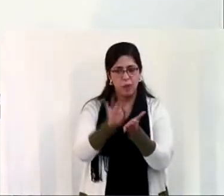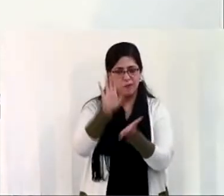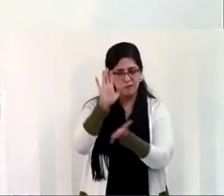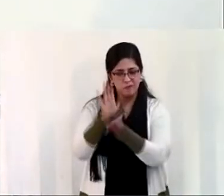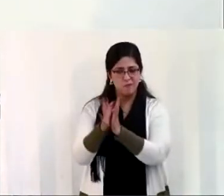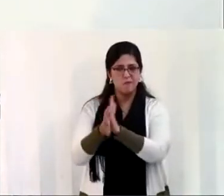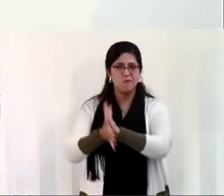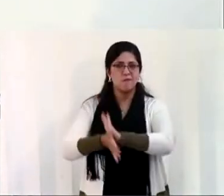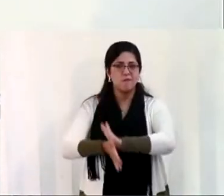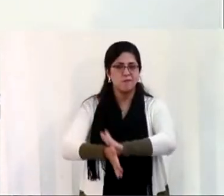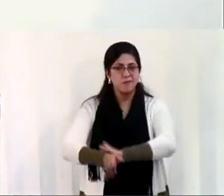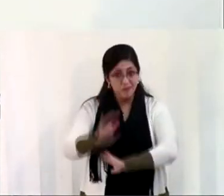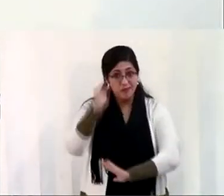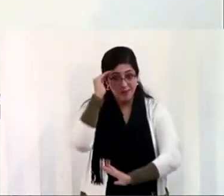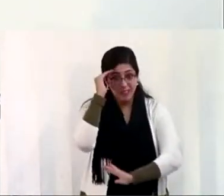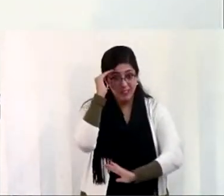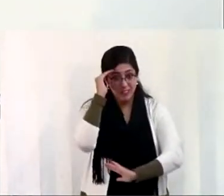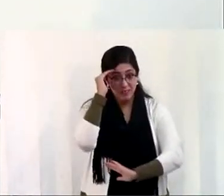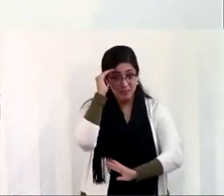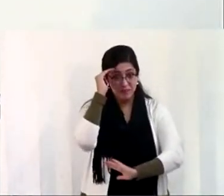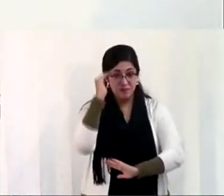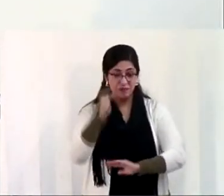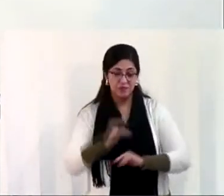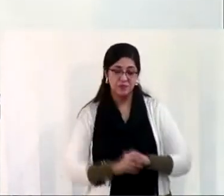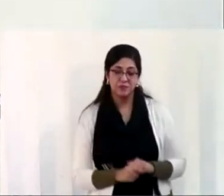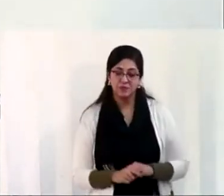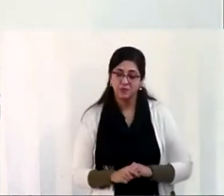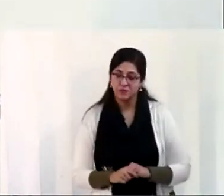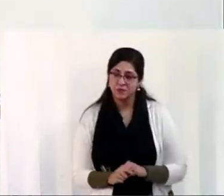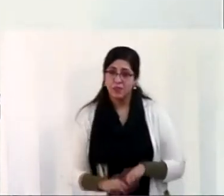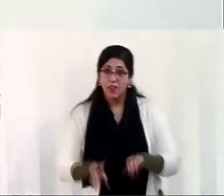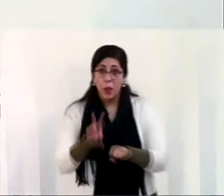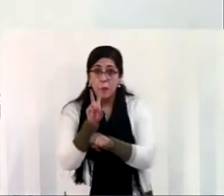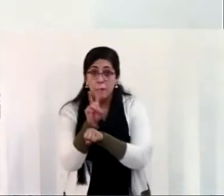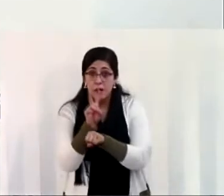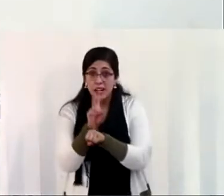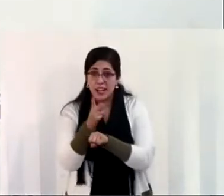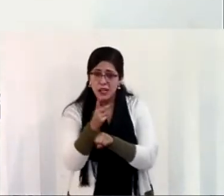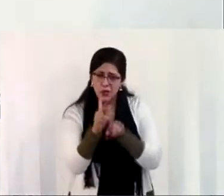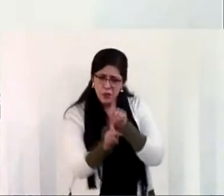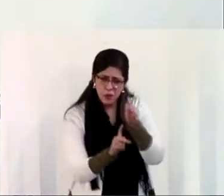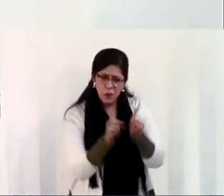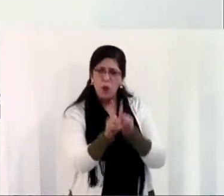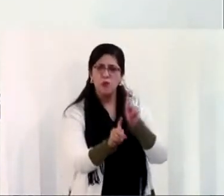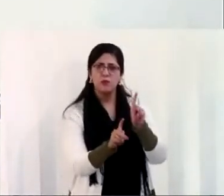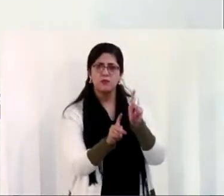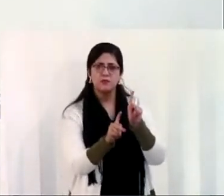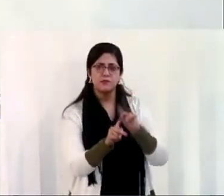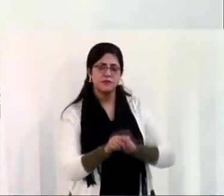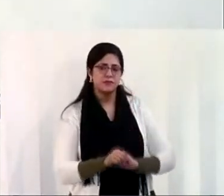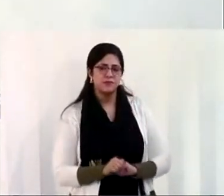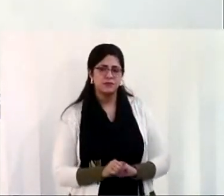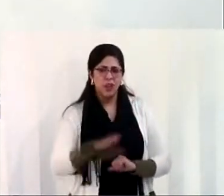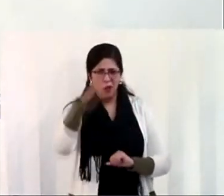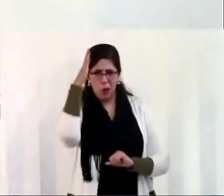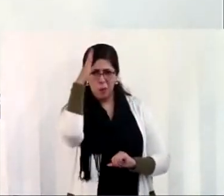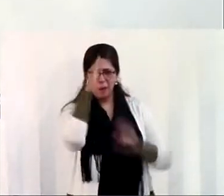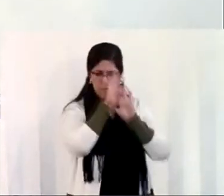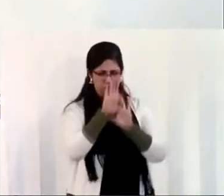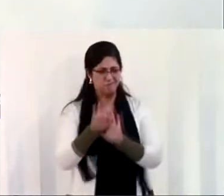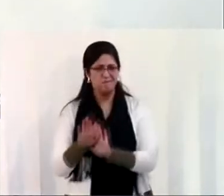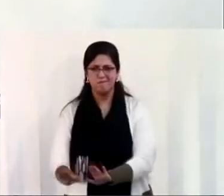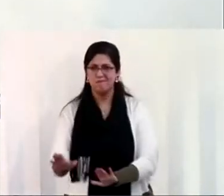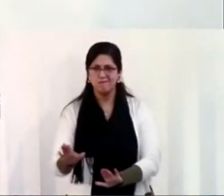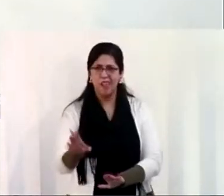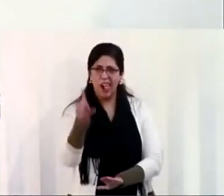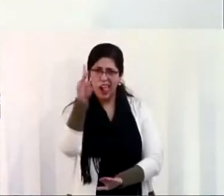disso. Eu guardava vocês. Eu protegia vocês. O mal nunca veio sobre